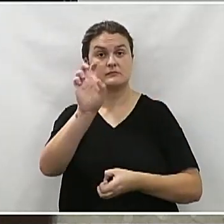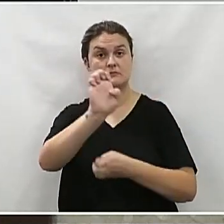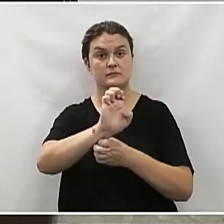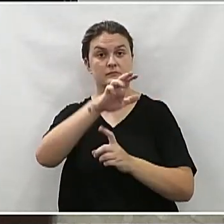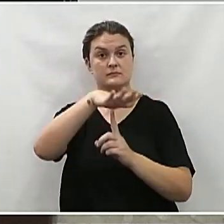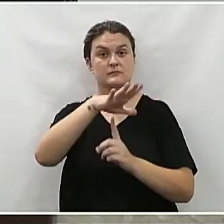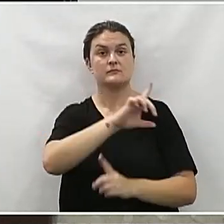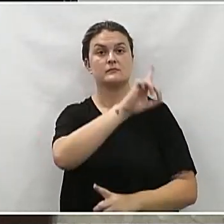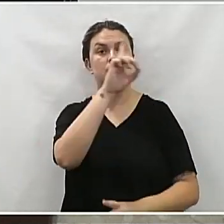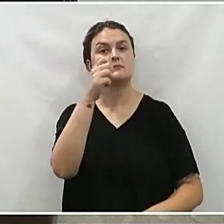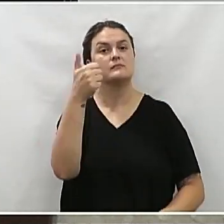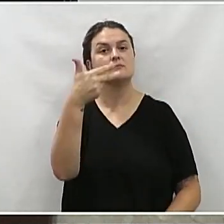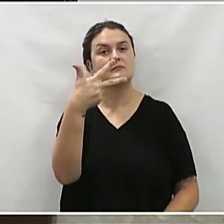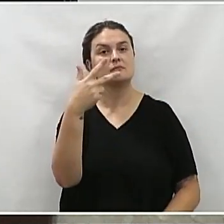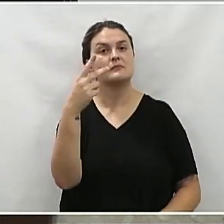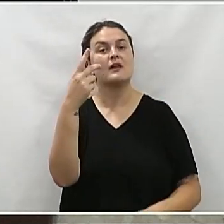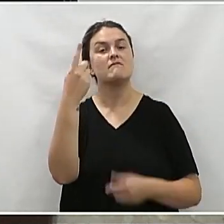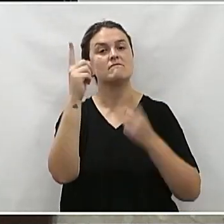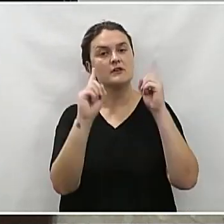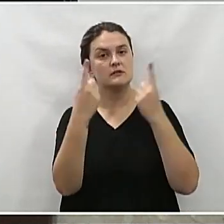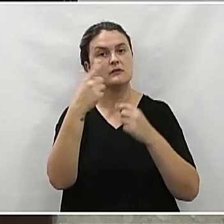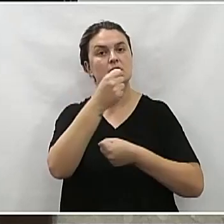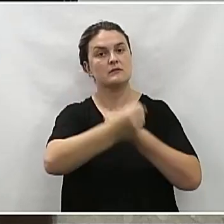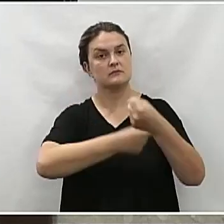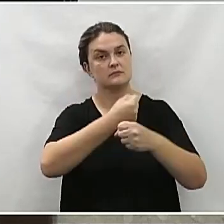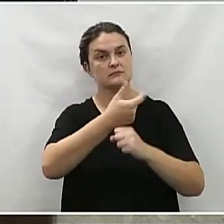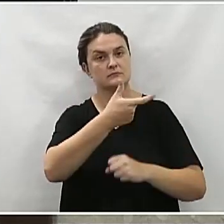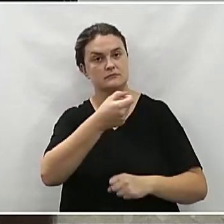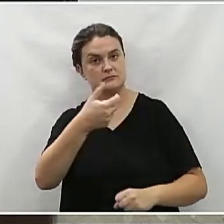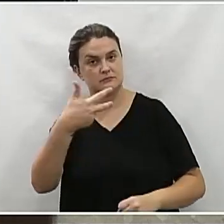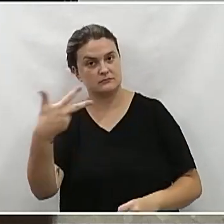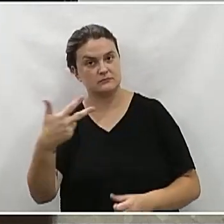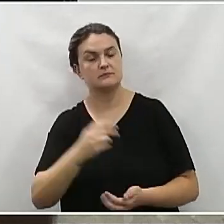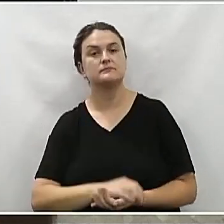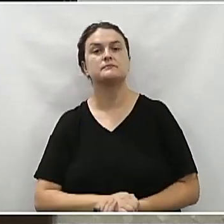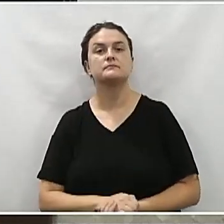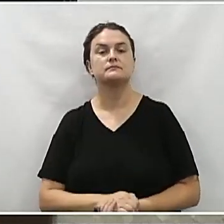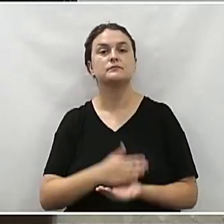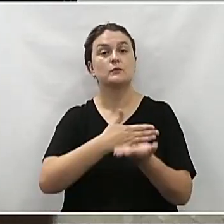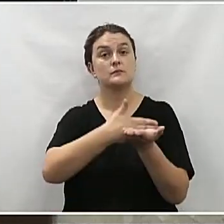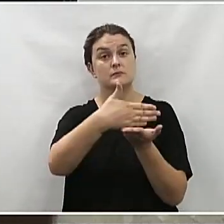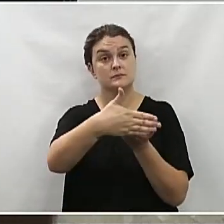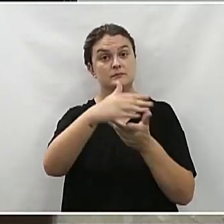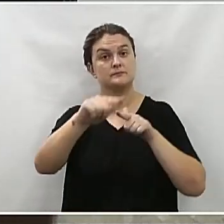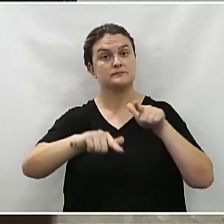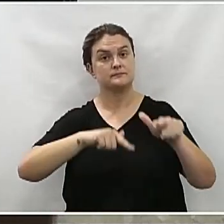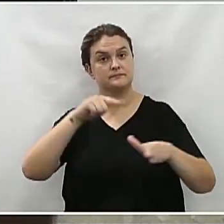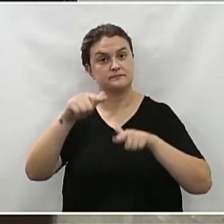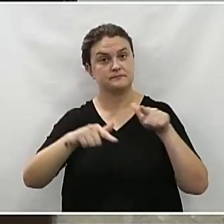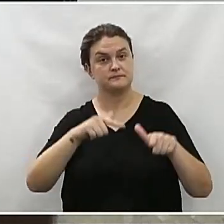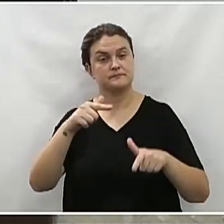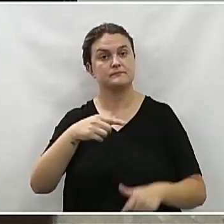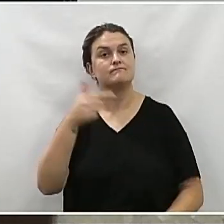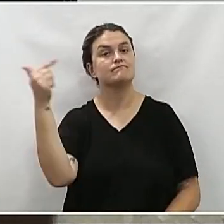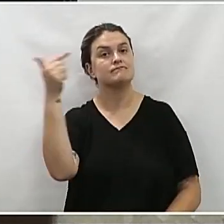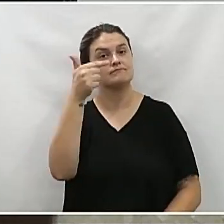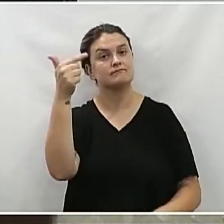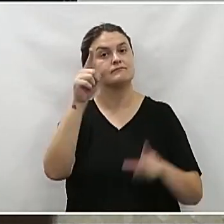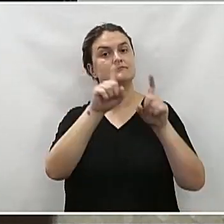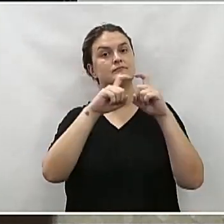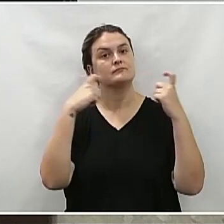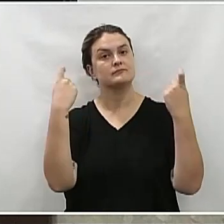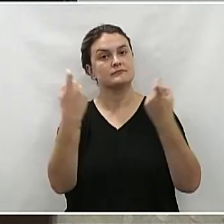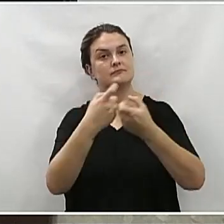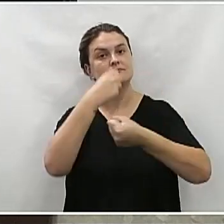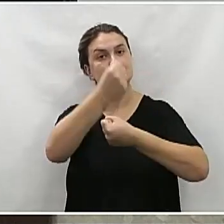Estado do Paraná, do dia 13 de fevereiro de 2023. Declaro abertos os trabalhos da segunda reunião